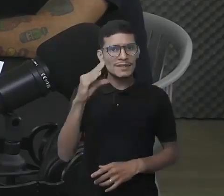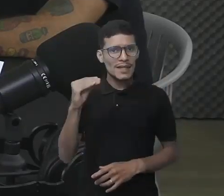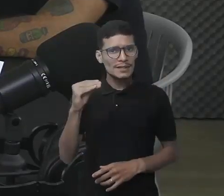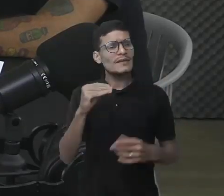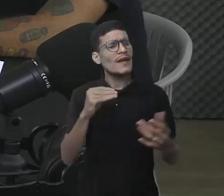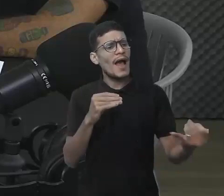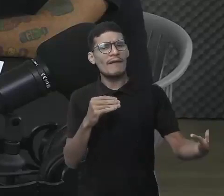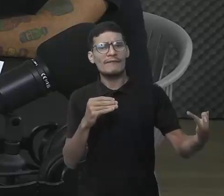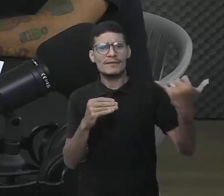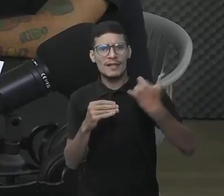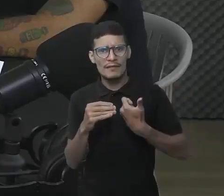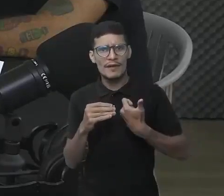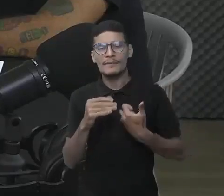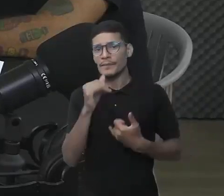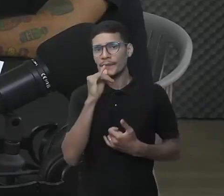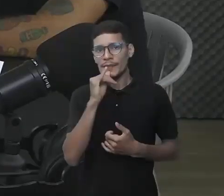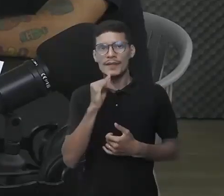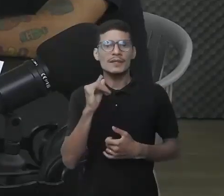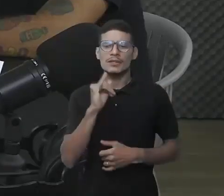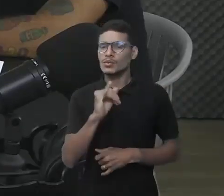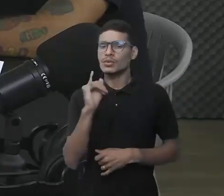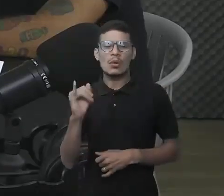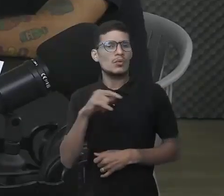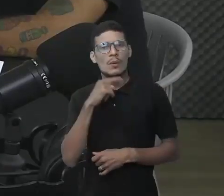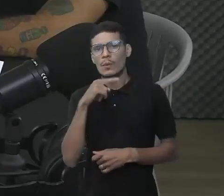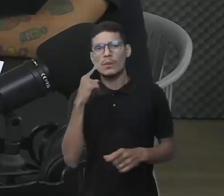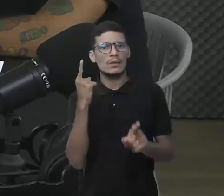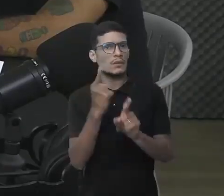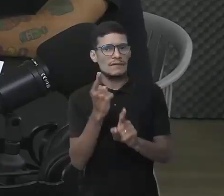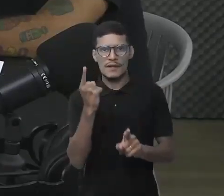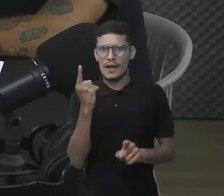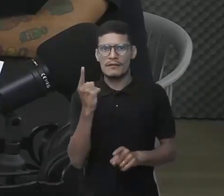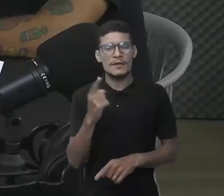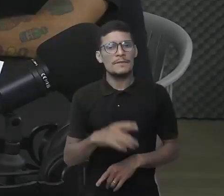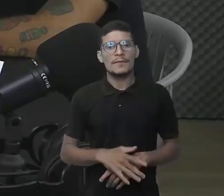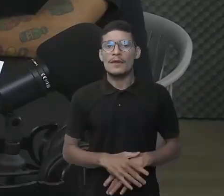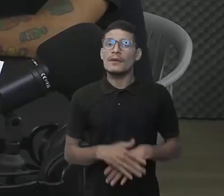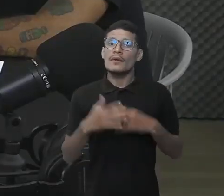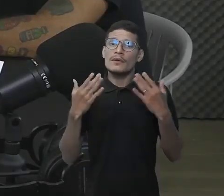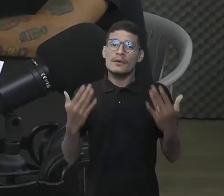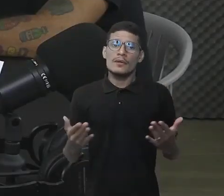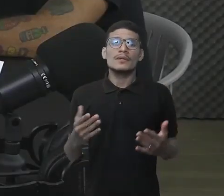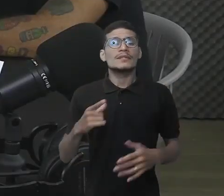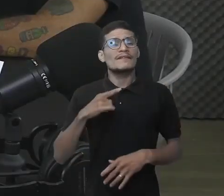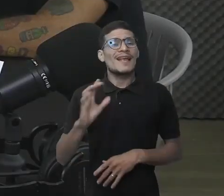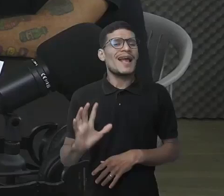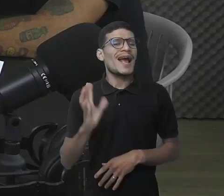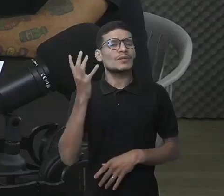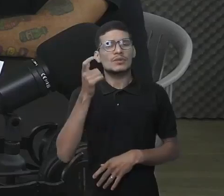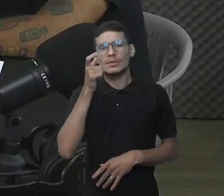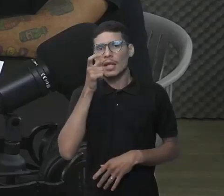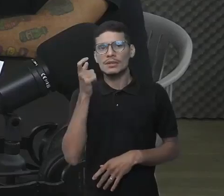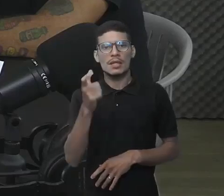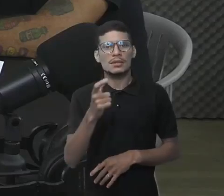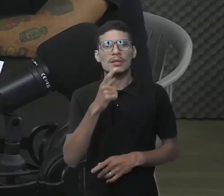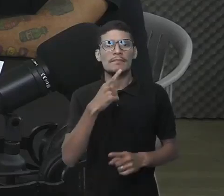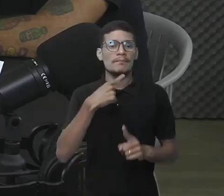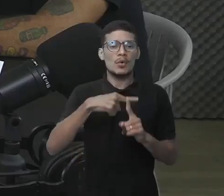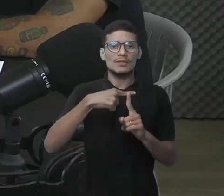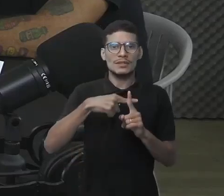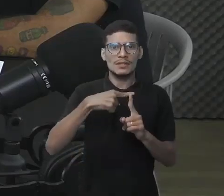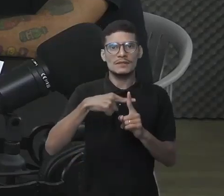isso. As instituições não identificavam, né? E os casos mais interessantes, positivos, no sentido